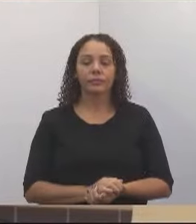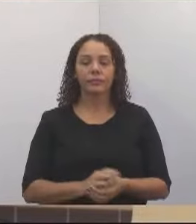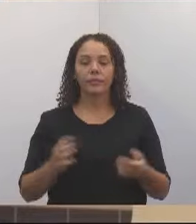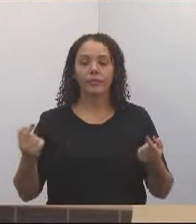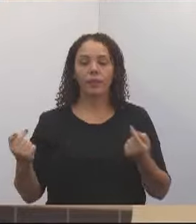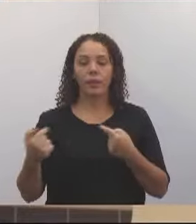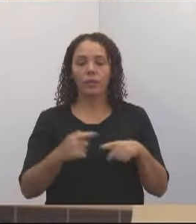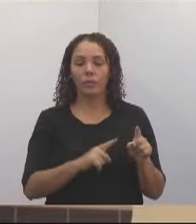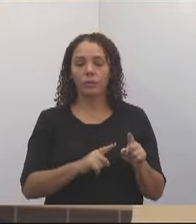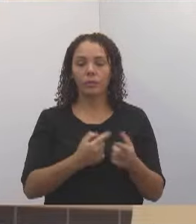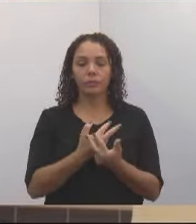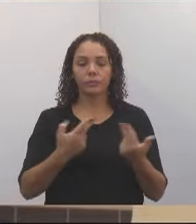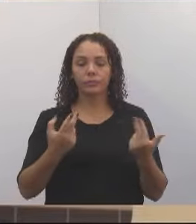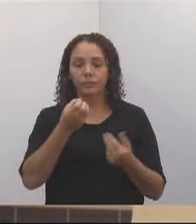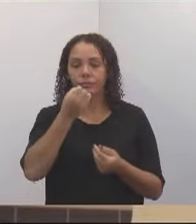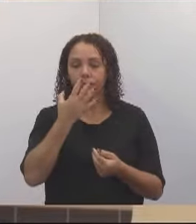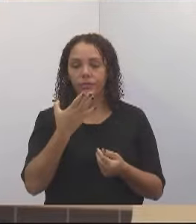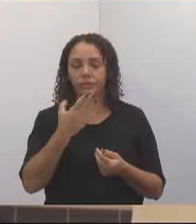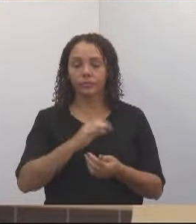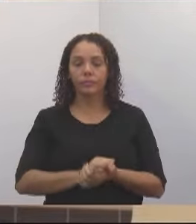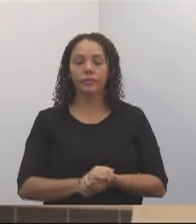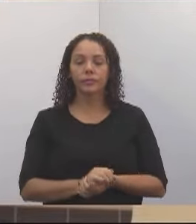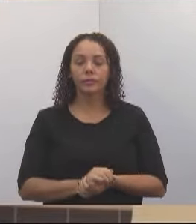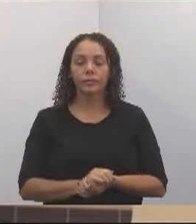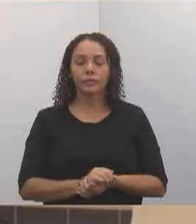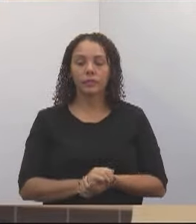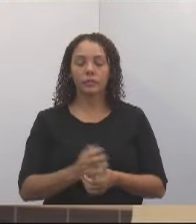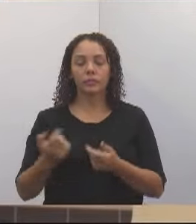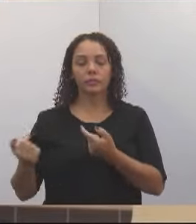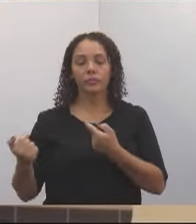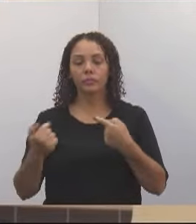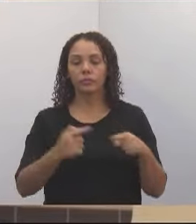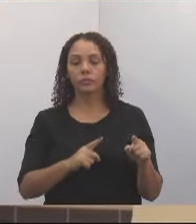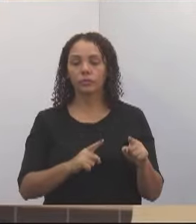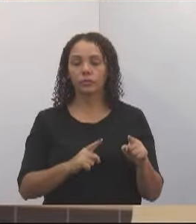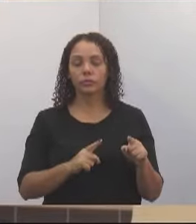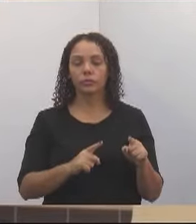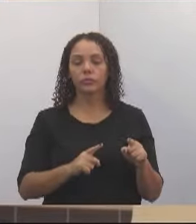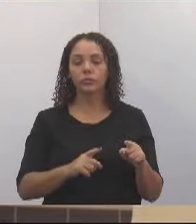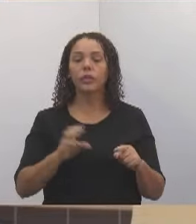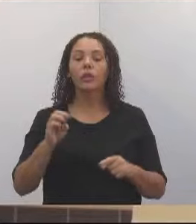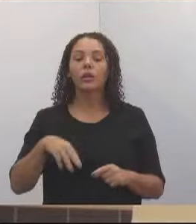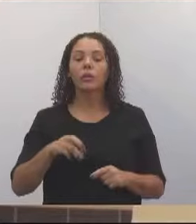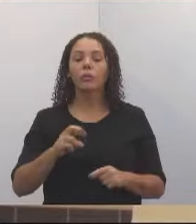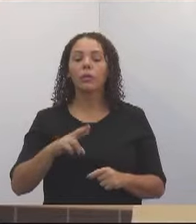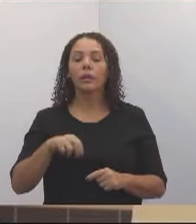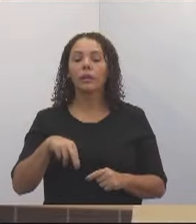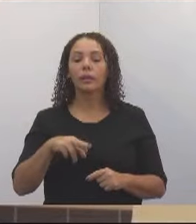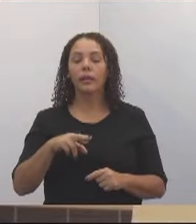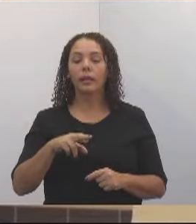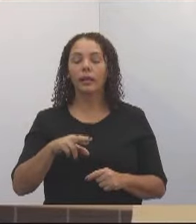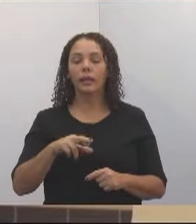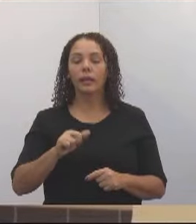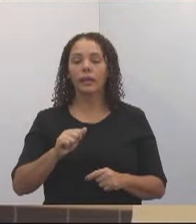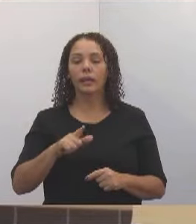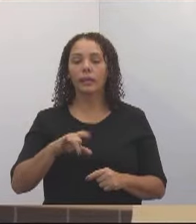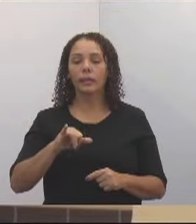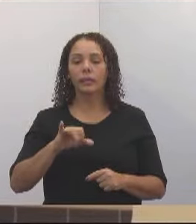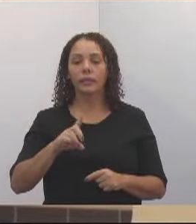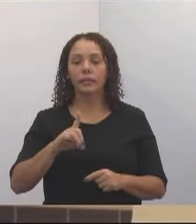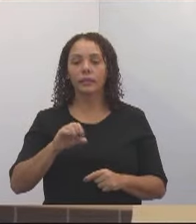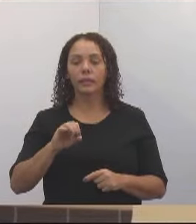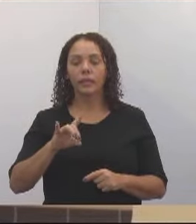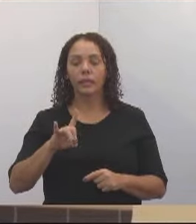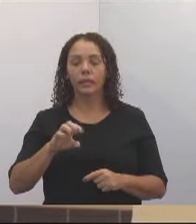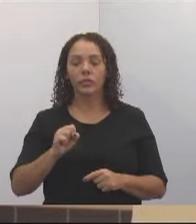bons costumes. Atenta contra a moralidade pública. Tem uma